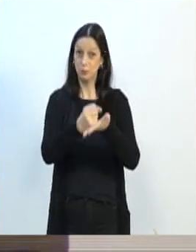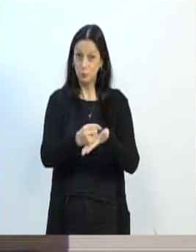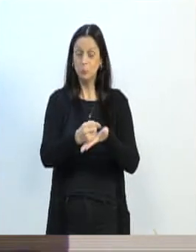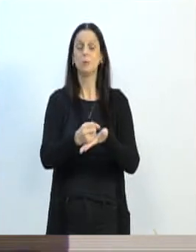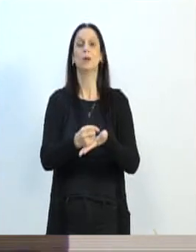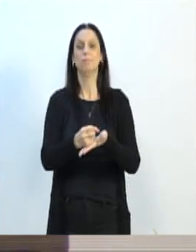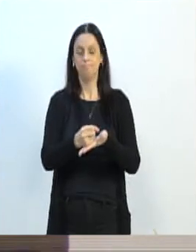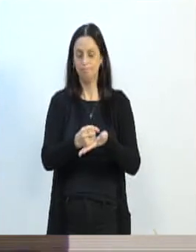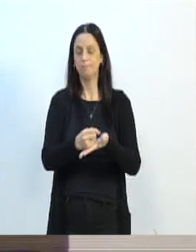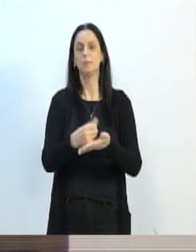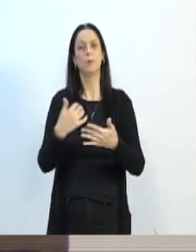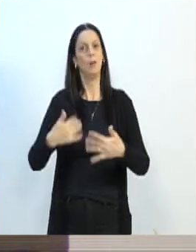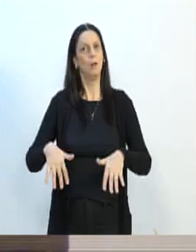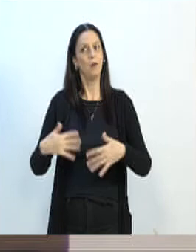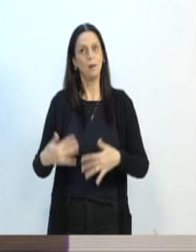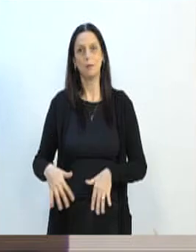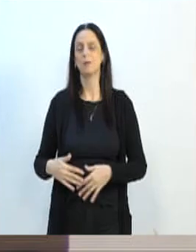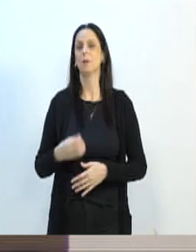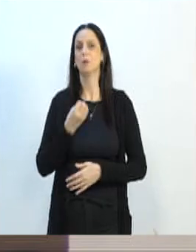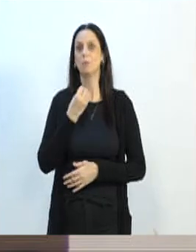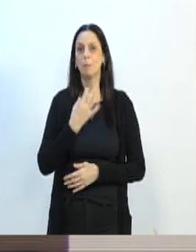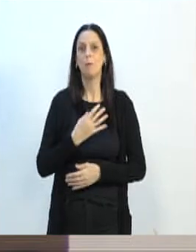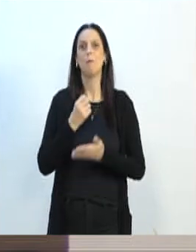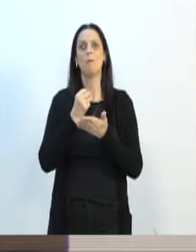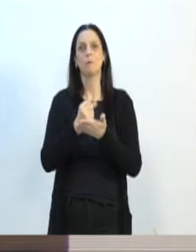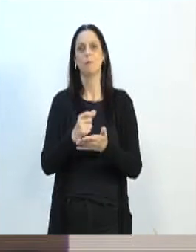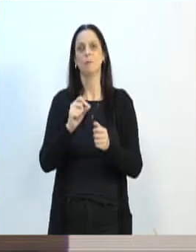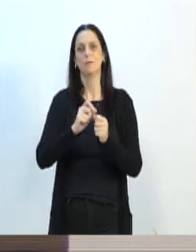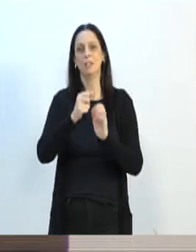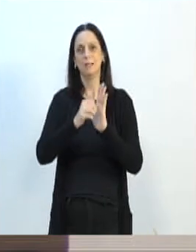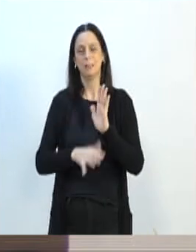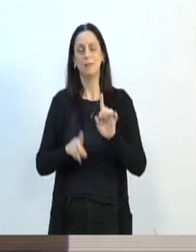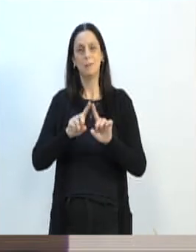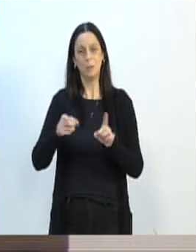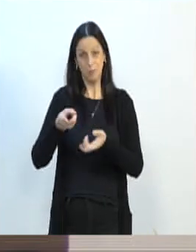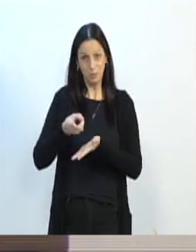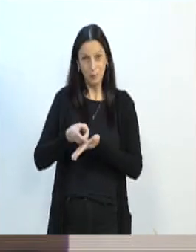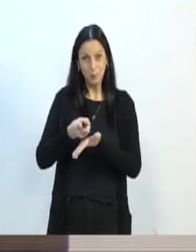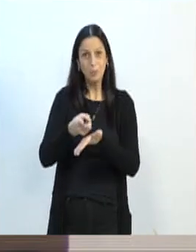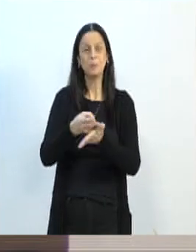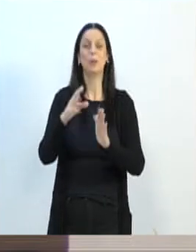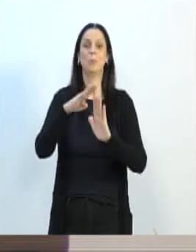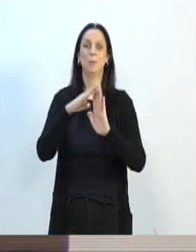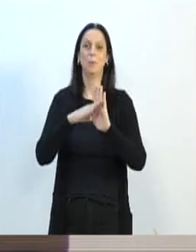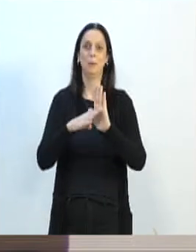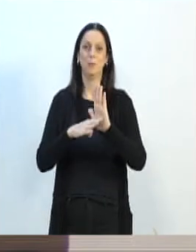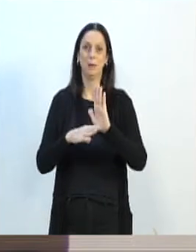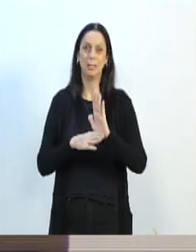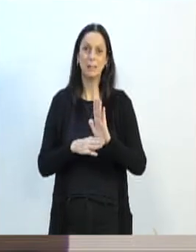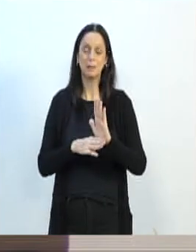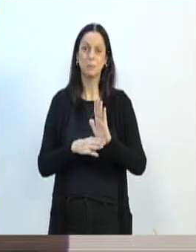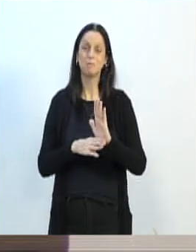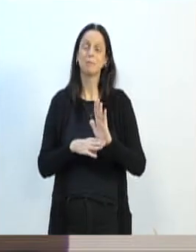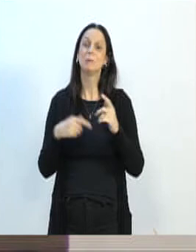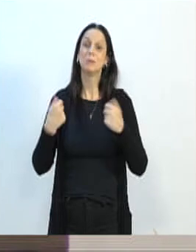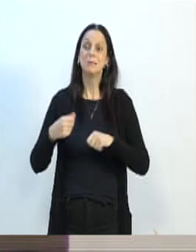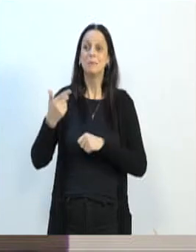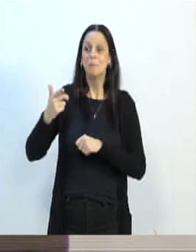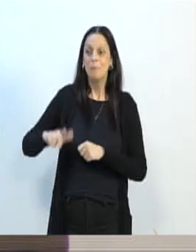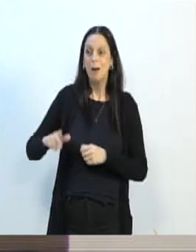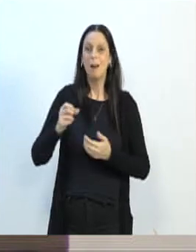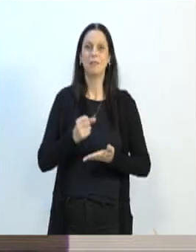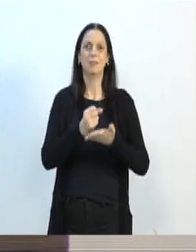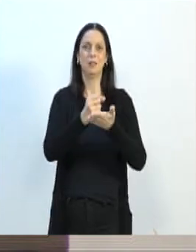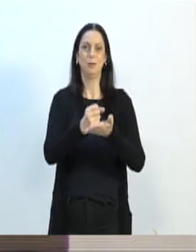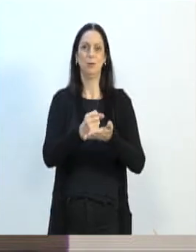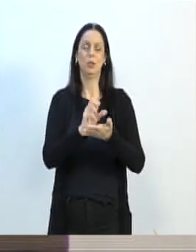a realização das atividades. Mas para a sua continuidade, isso não será suficiente. Certos